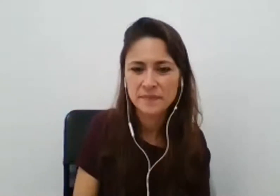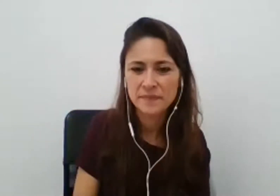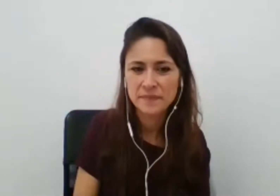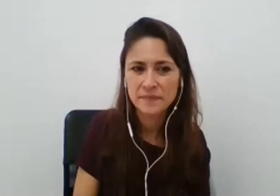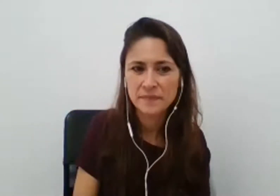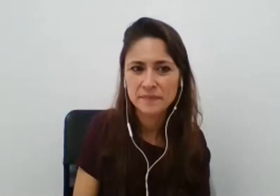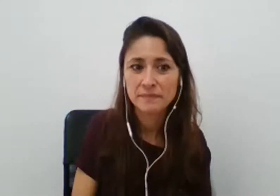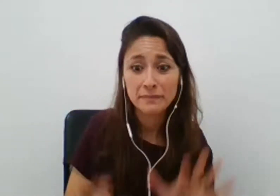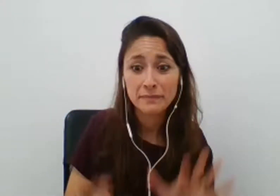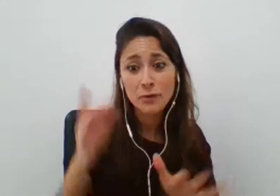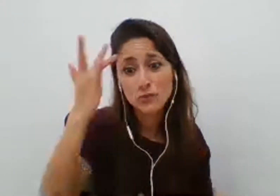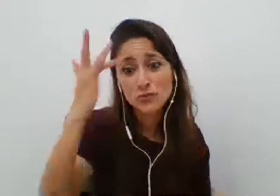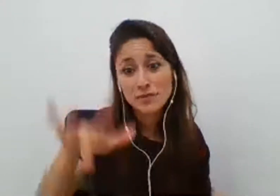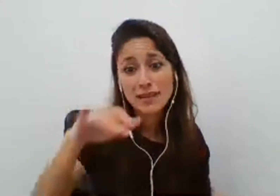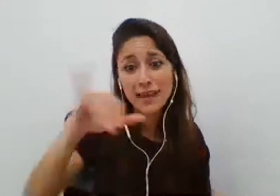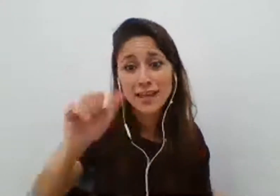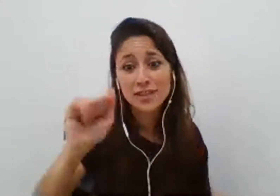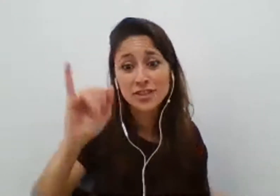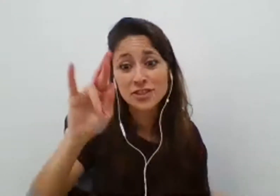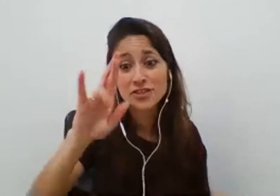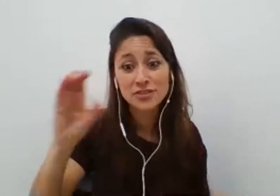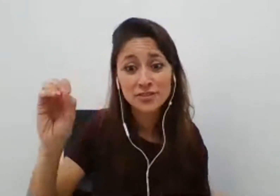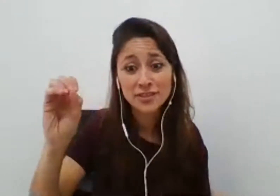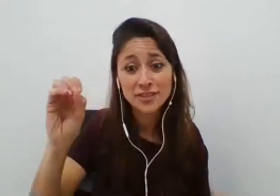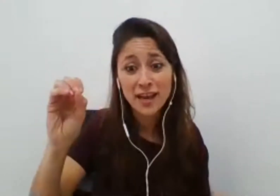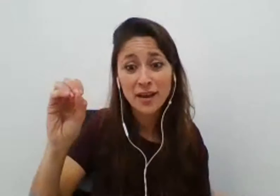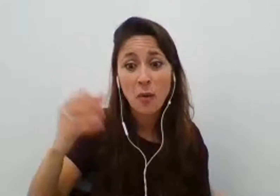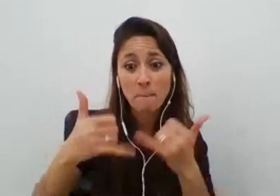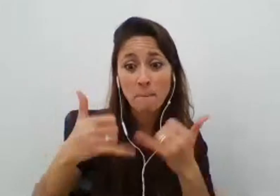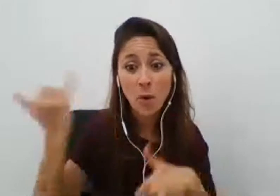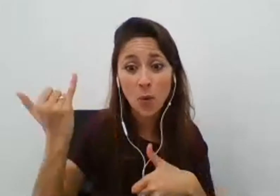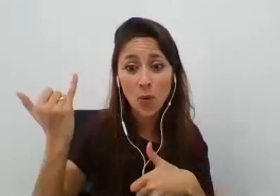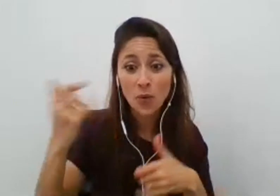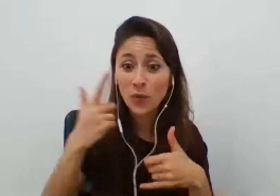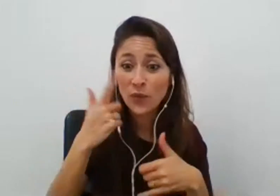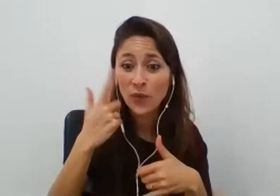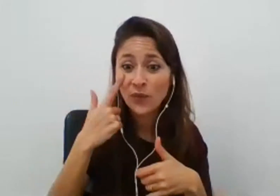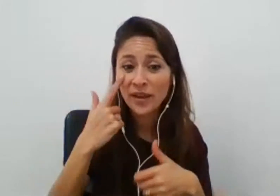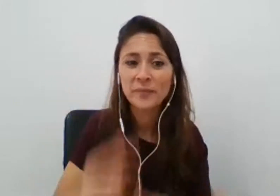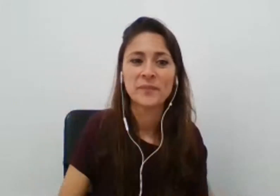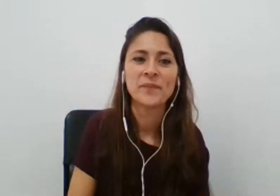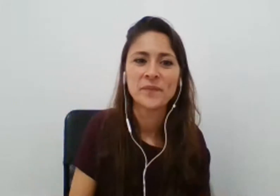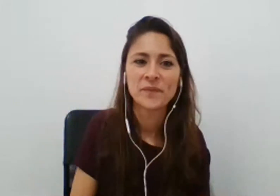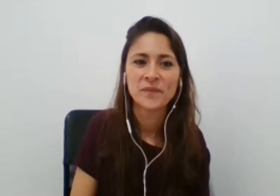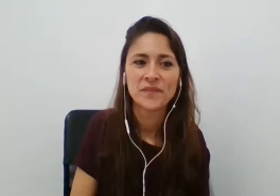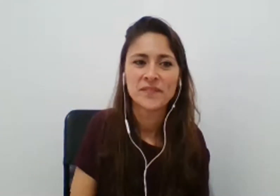Não sei se agora o Jairo consegue, né? Ou se a gente perdeu ele. Mas, enfim.